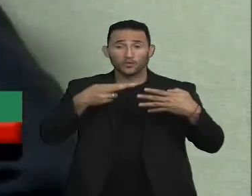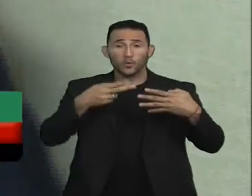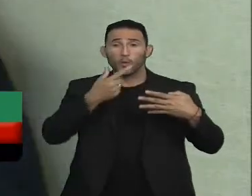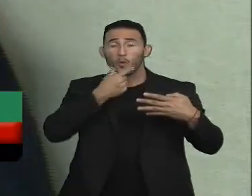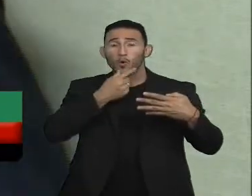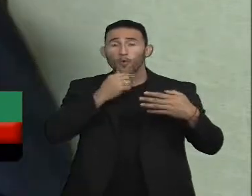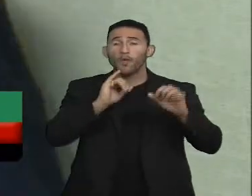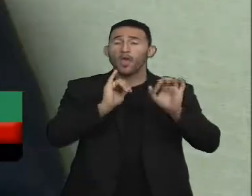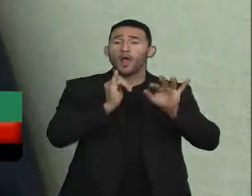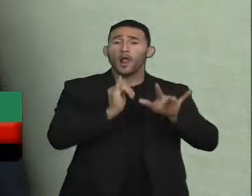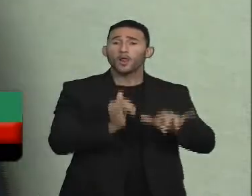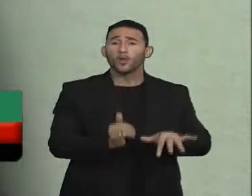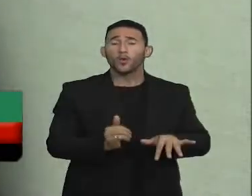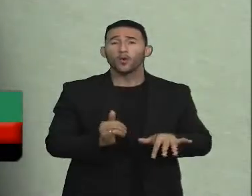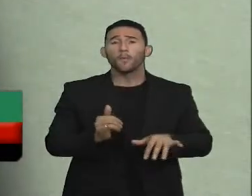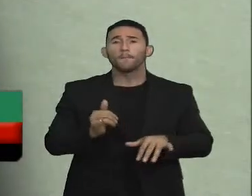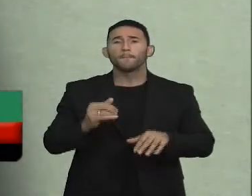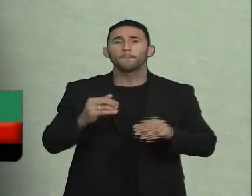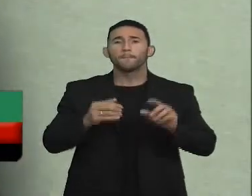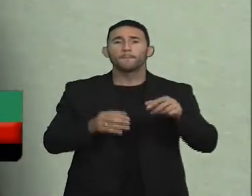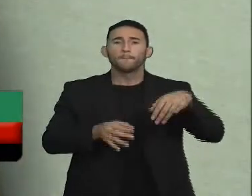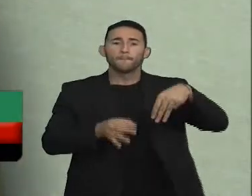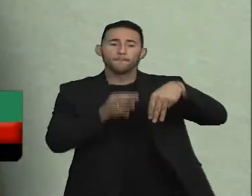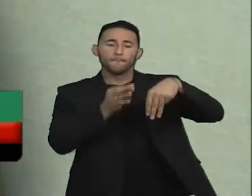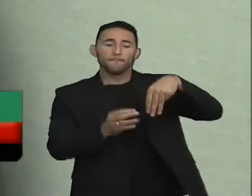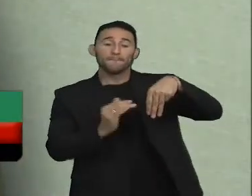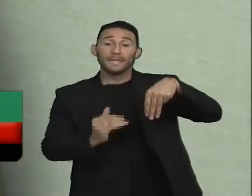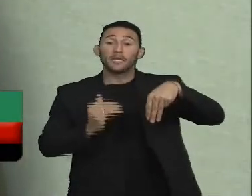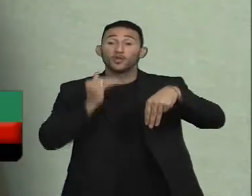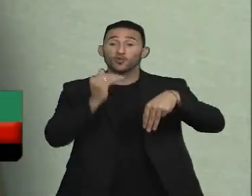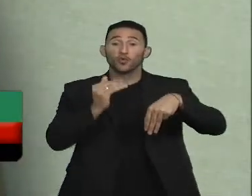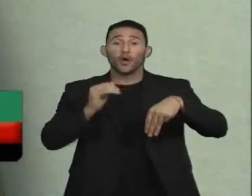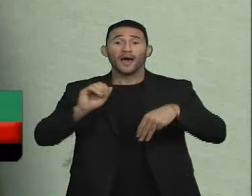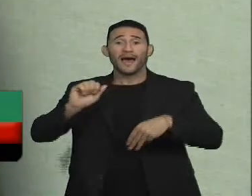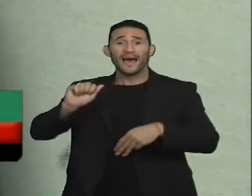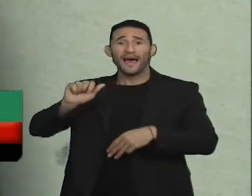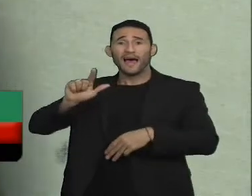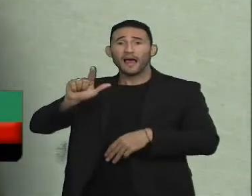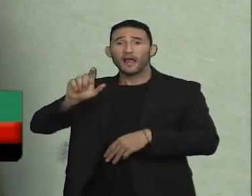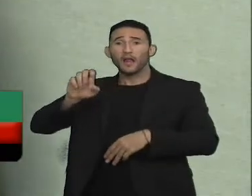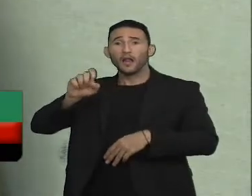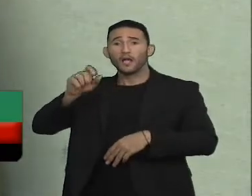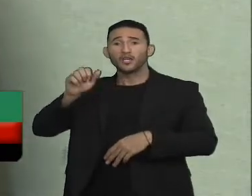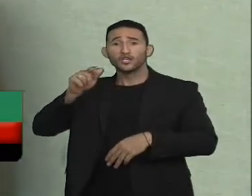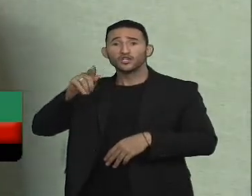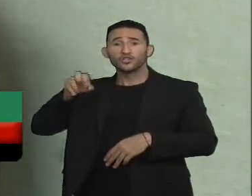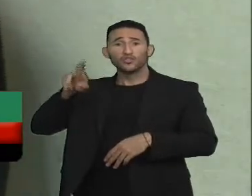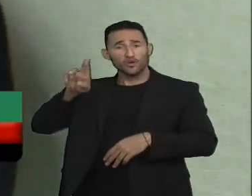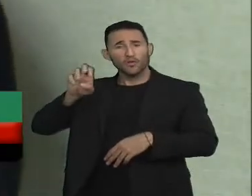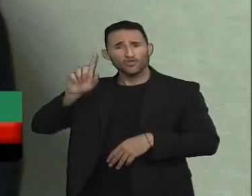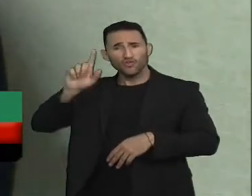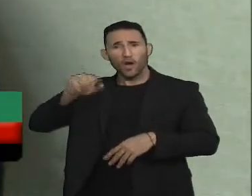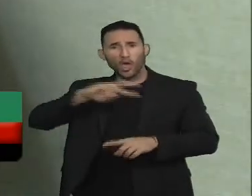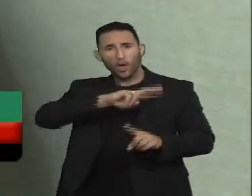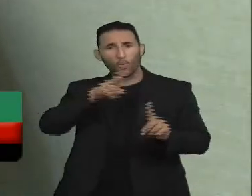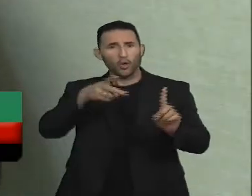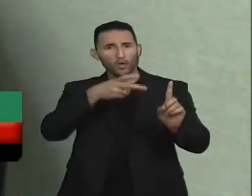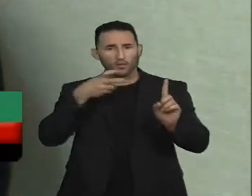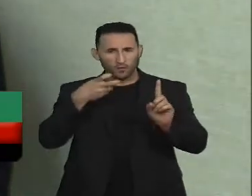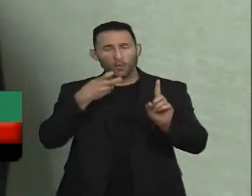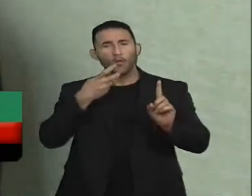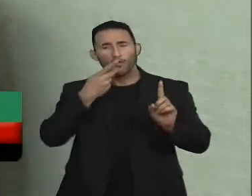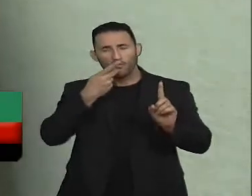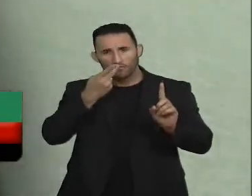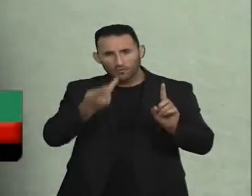relator, o ministro Alexandre de Moraes, senhor presidente, reconheceu e deu provimento ao